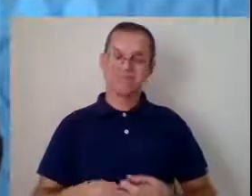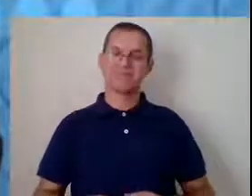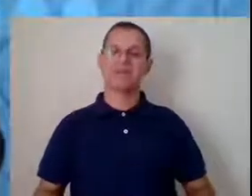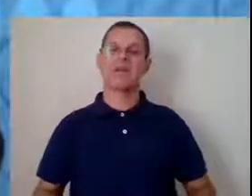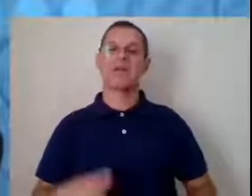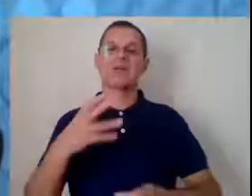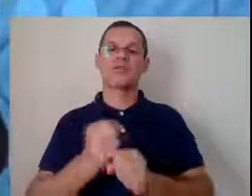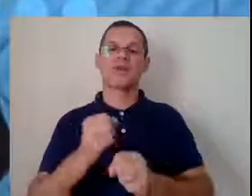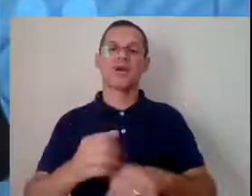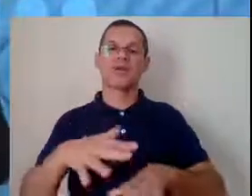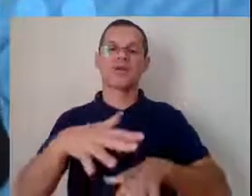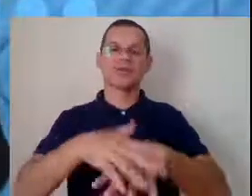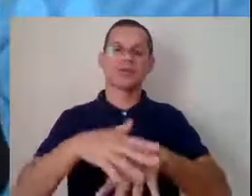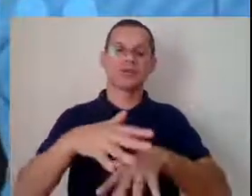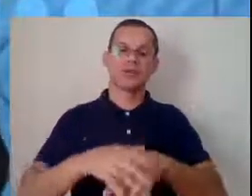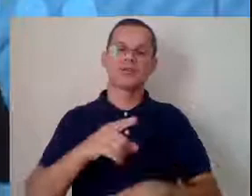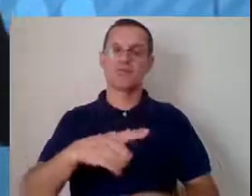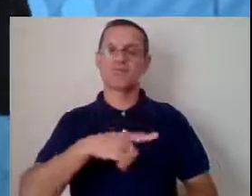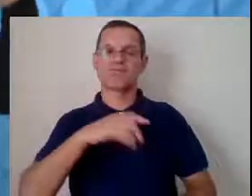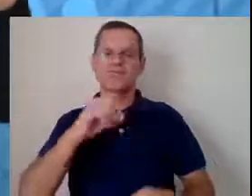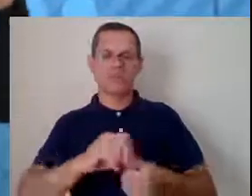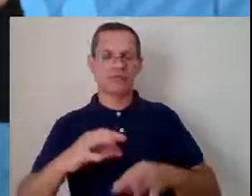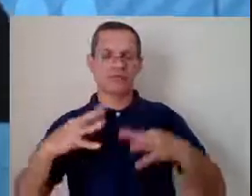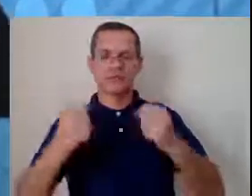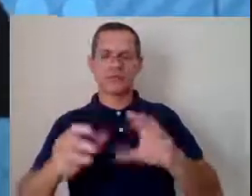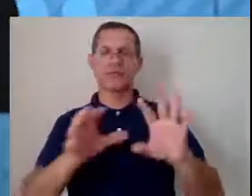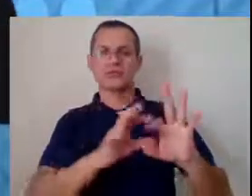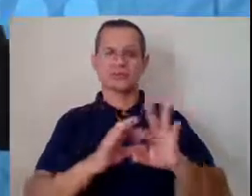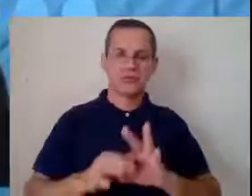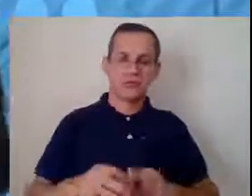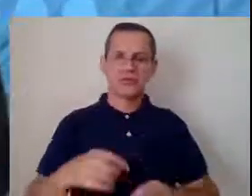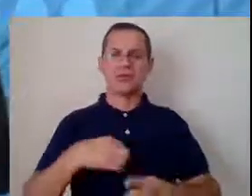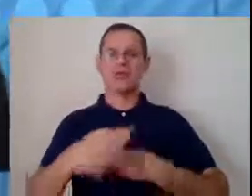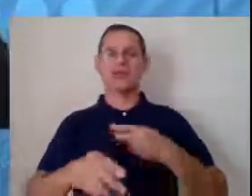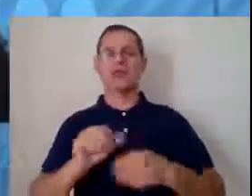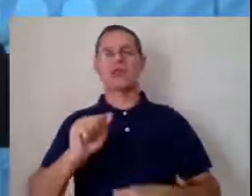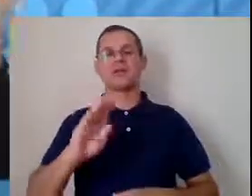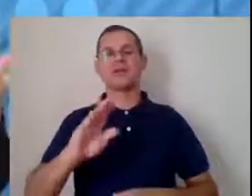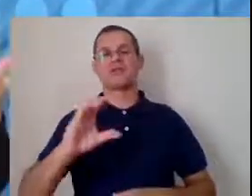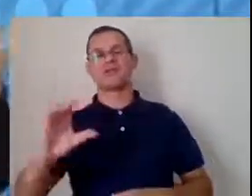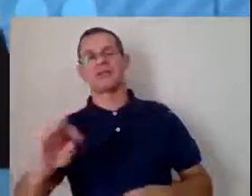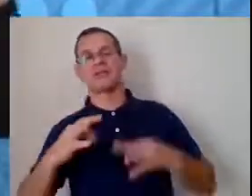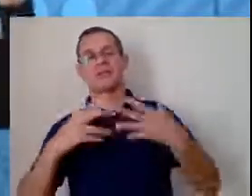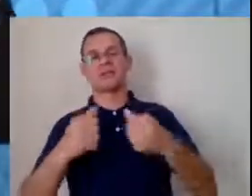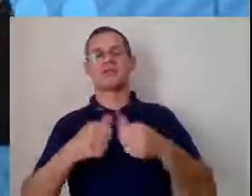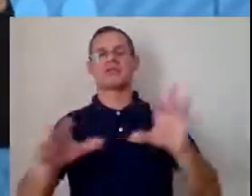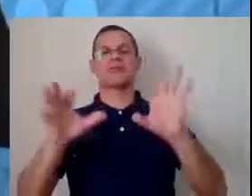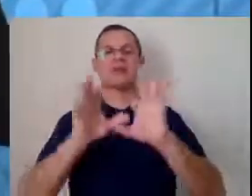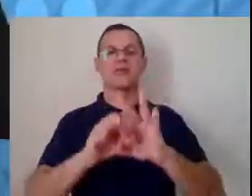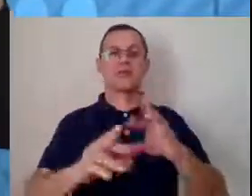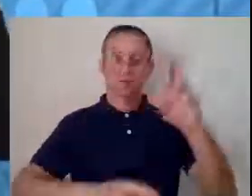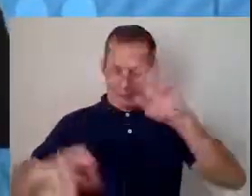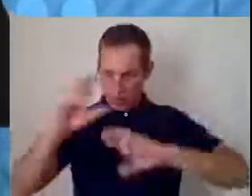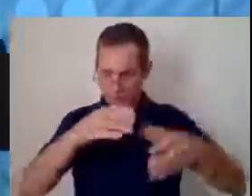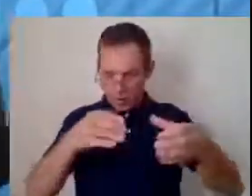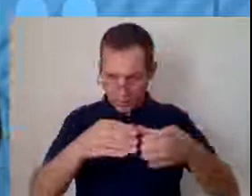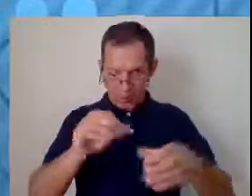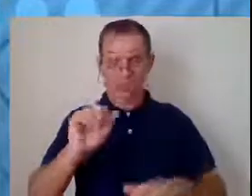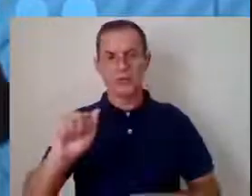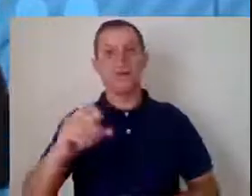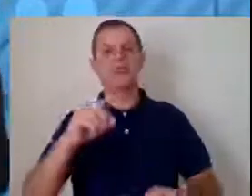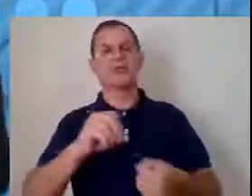são cálculos matemáticos, você tem que fazer todas as relações. Se eu estou falando de A, B e C, tudo que está... Se eu vou analisar o conjunto A, eu